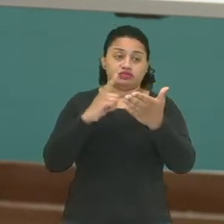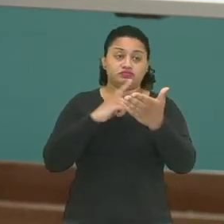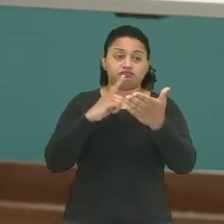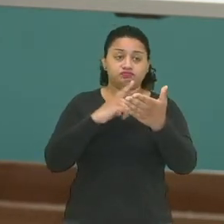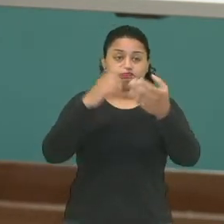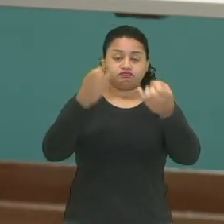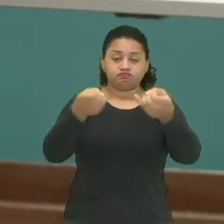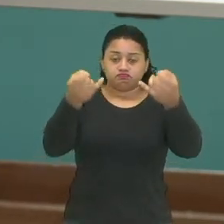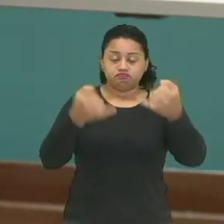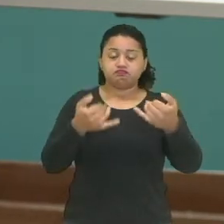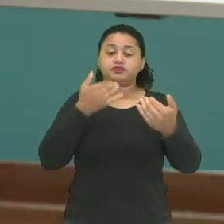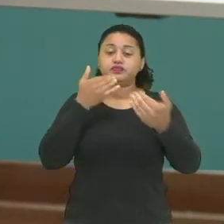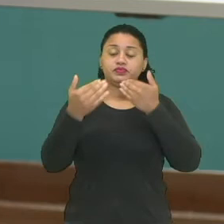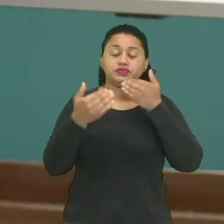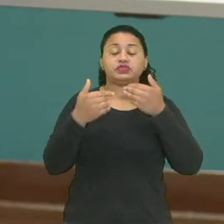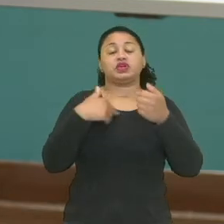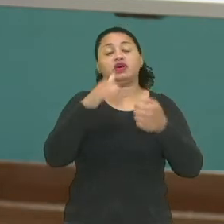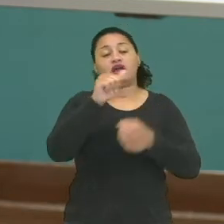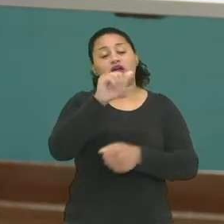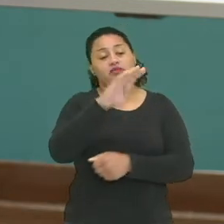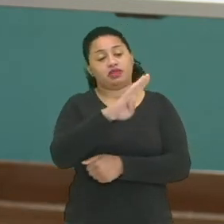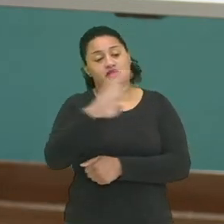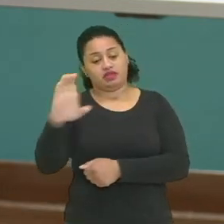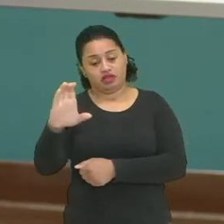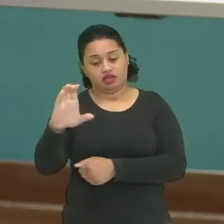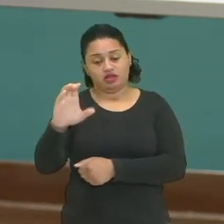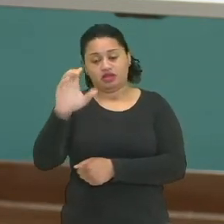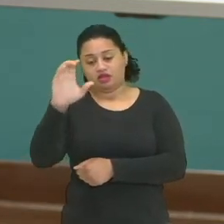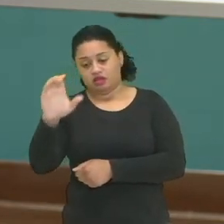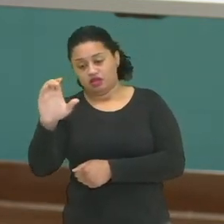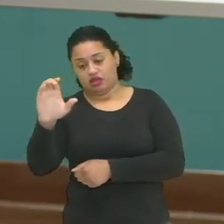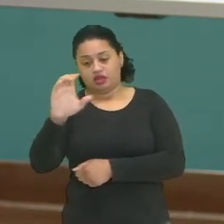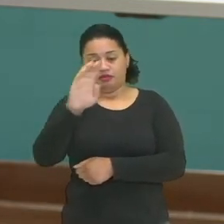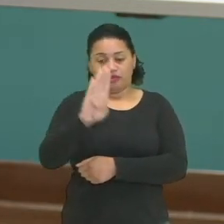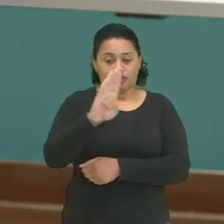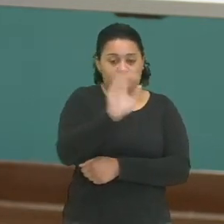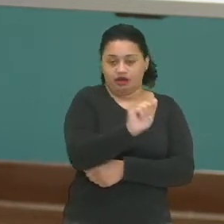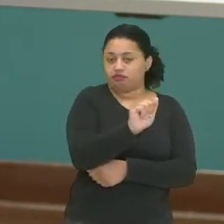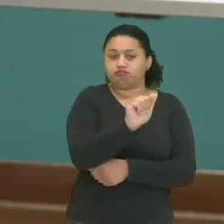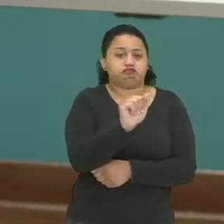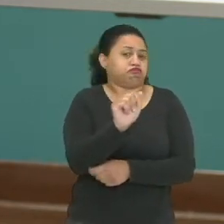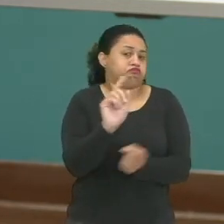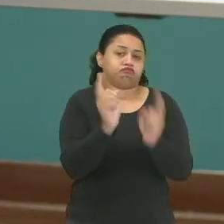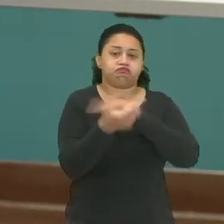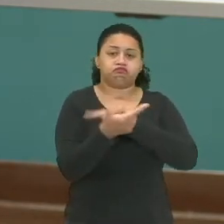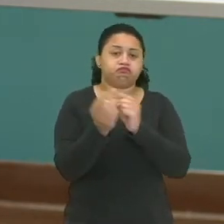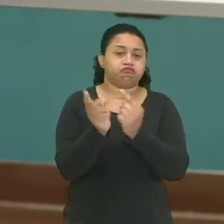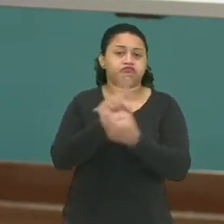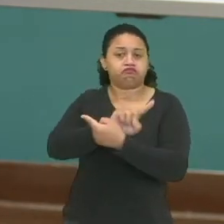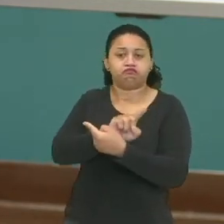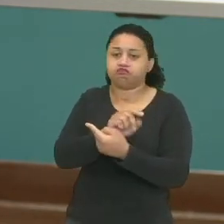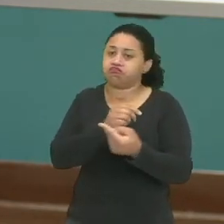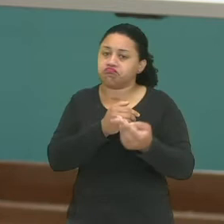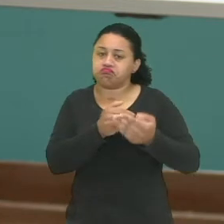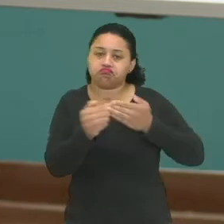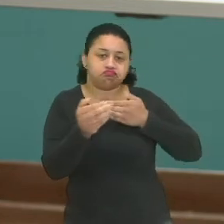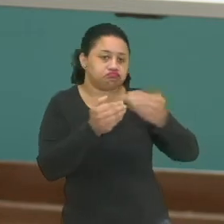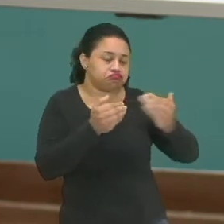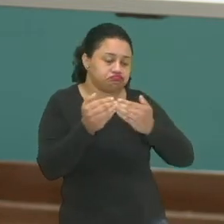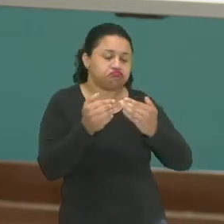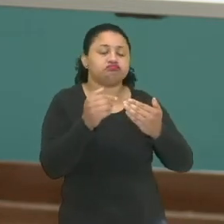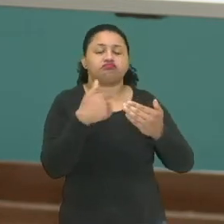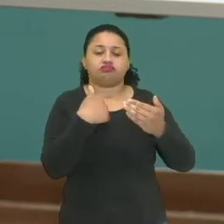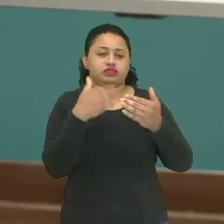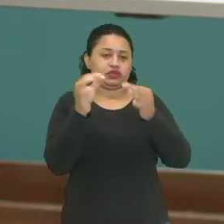aqui, A, B e C ou CBA, não importa. Então, em combinação simples, a ordem, não